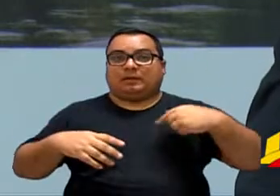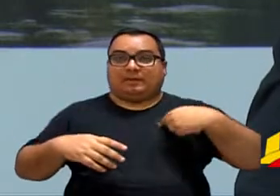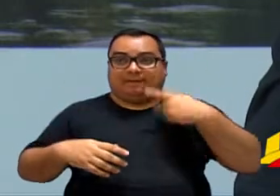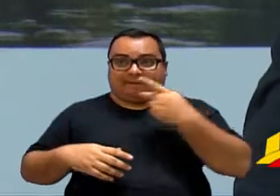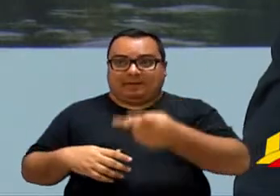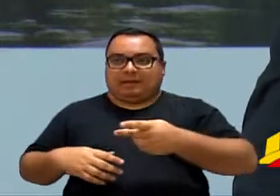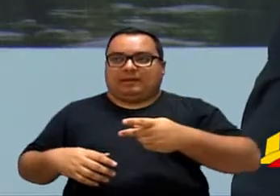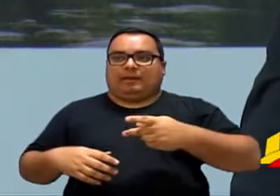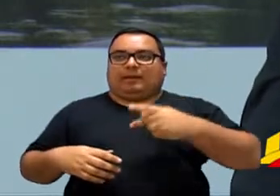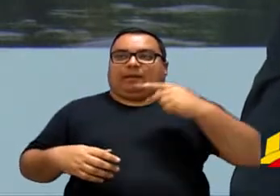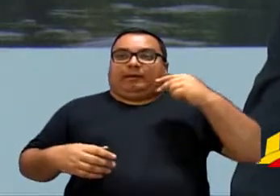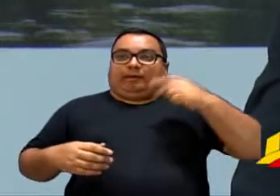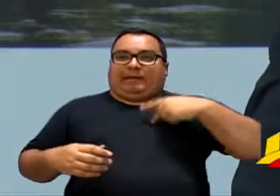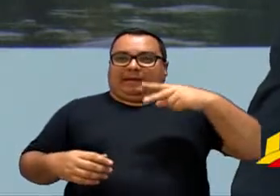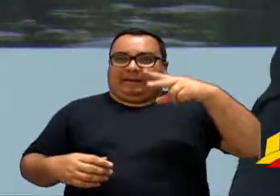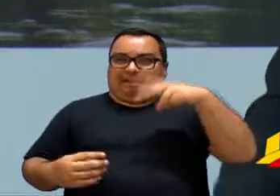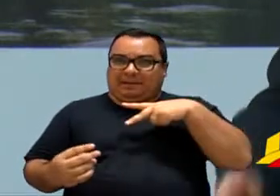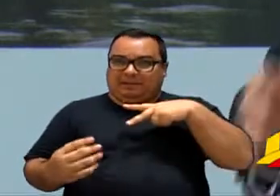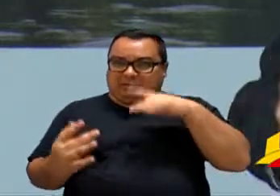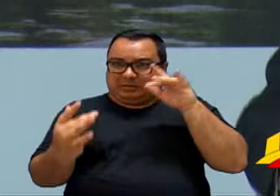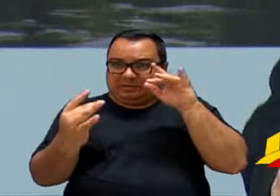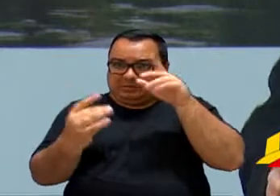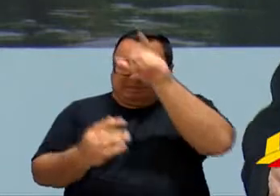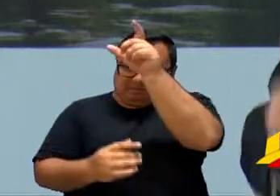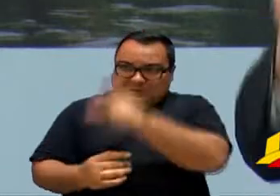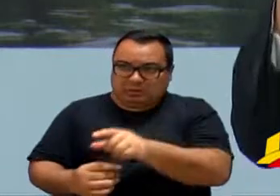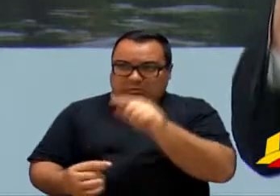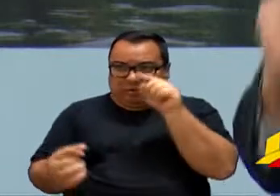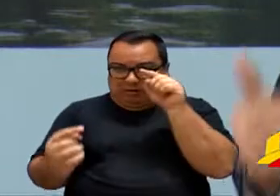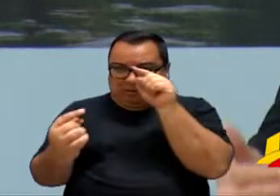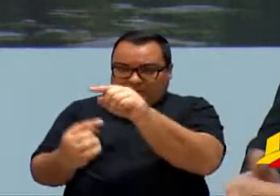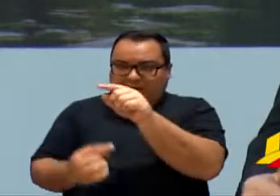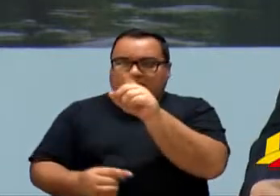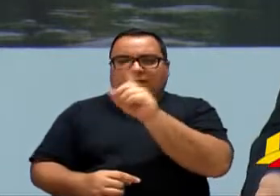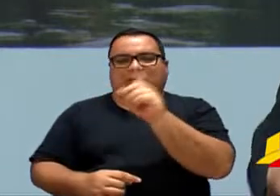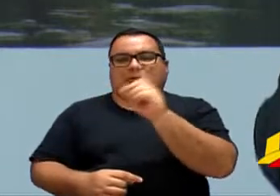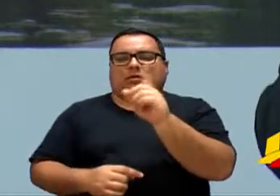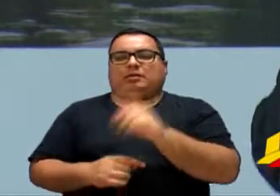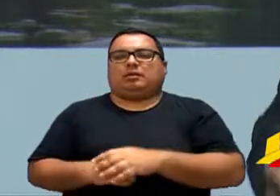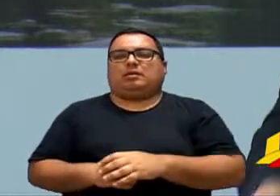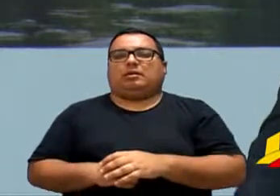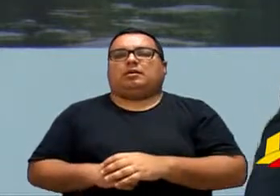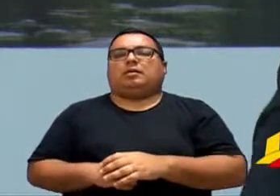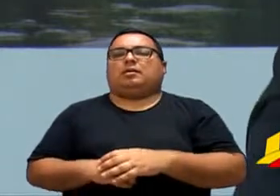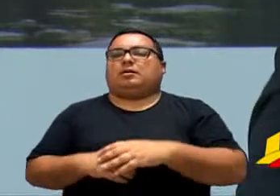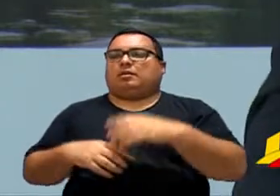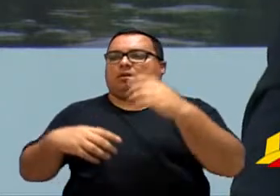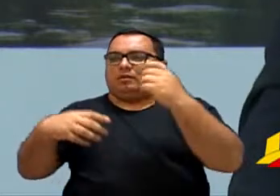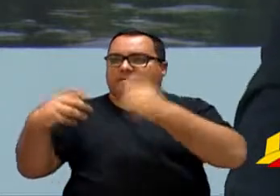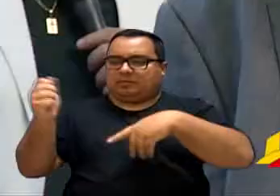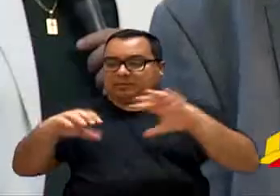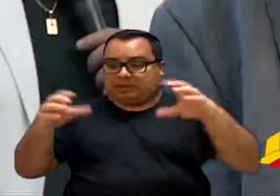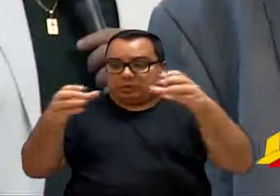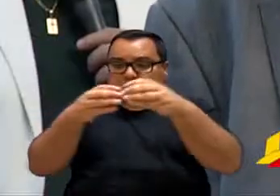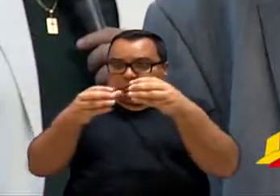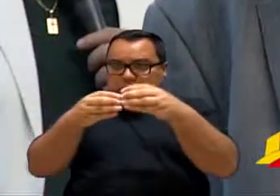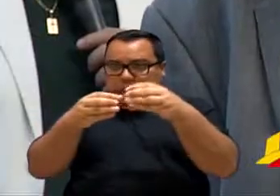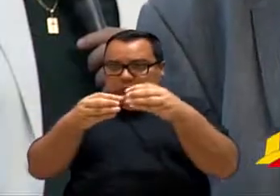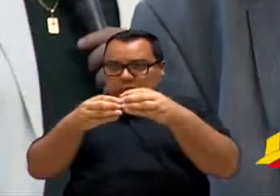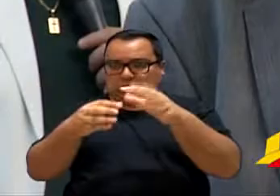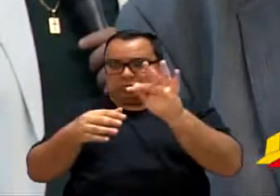ninguém falou de quem quem quer que seja o que estamos falando só que ressaltar isso